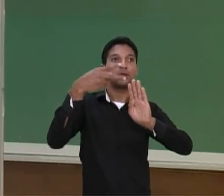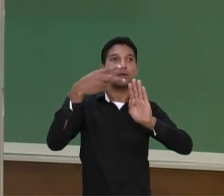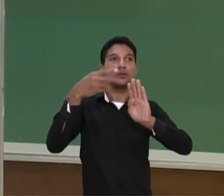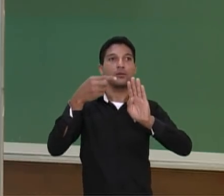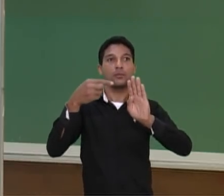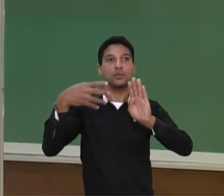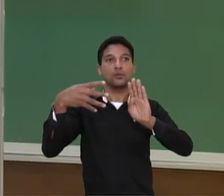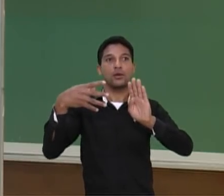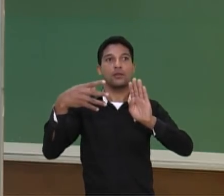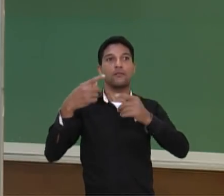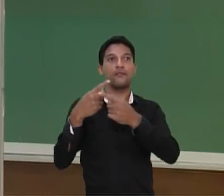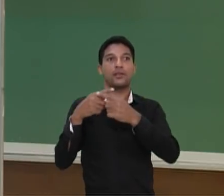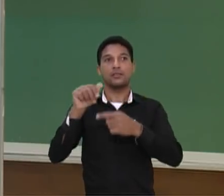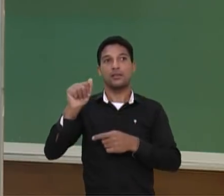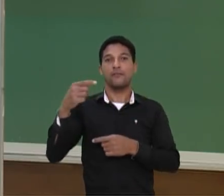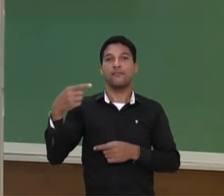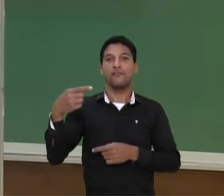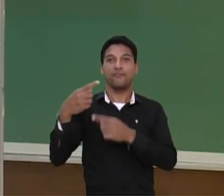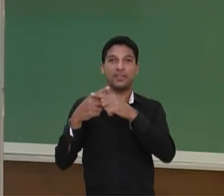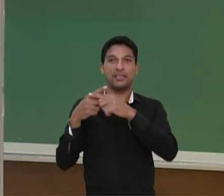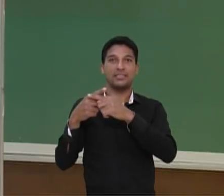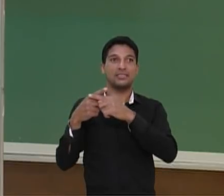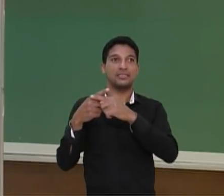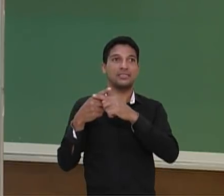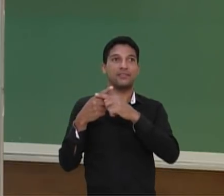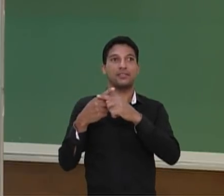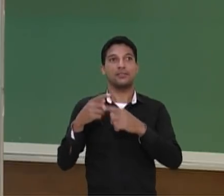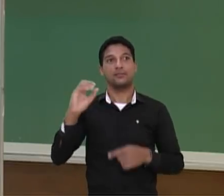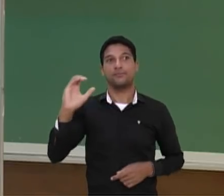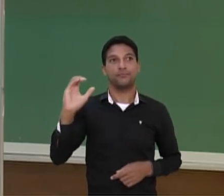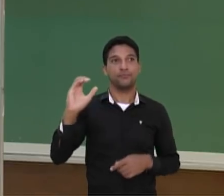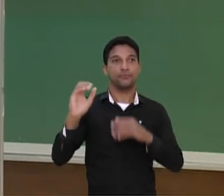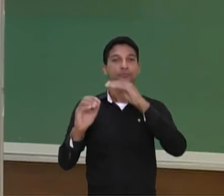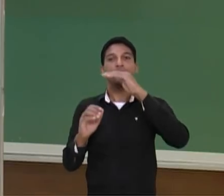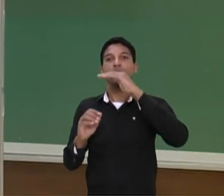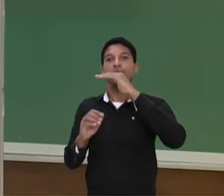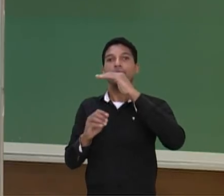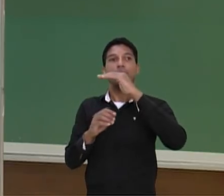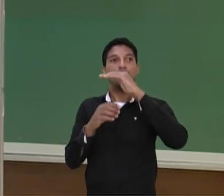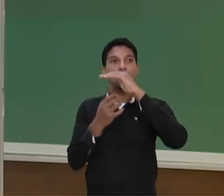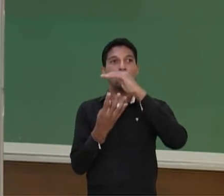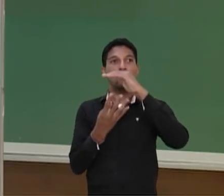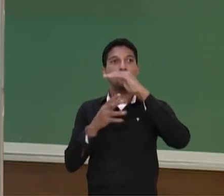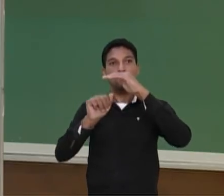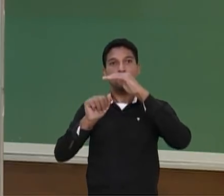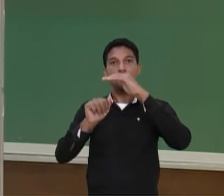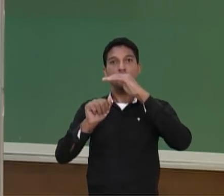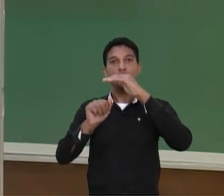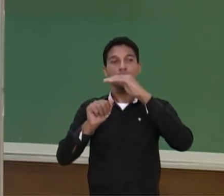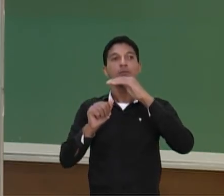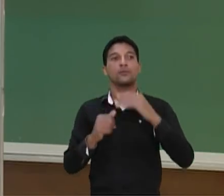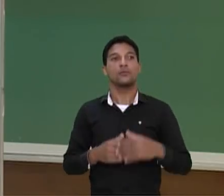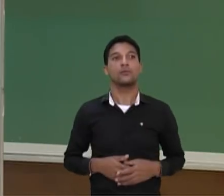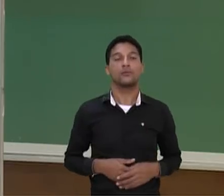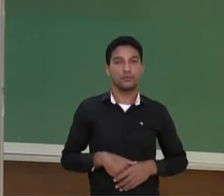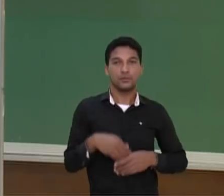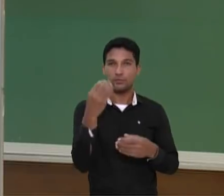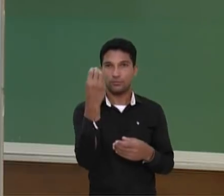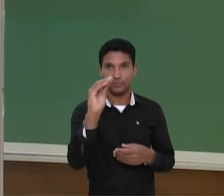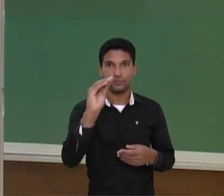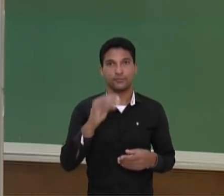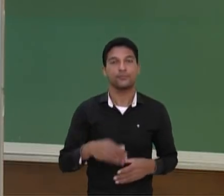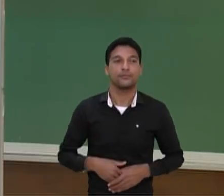a vezes e dá para escrever ela aqui ou se você preferir calcular o vértice é o delta separado né é um pulo ali no cantinho ali